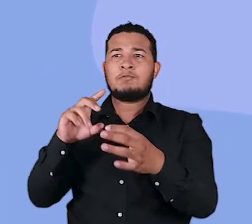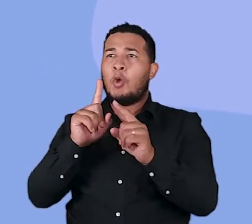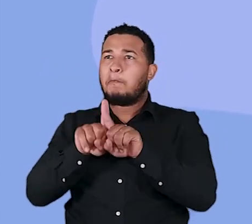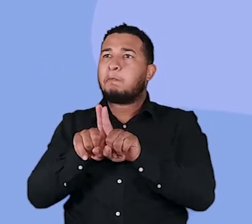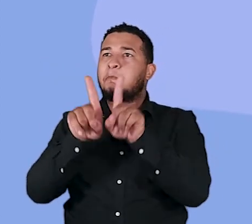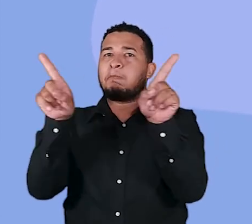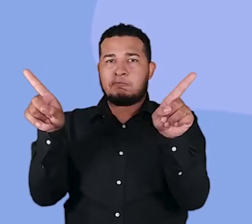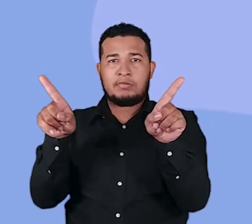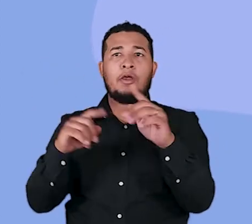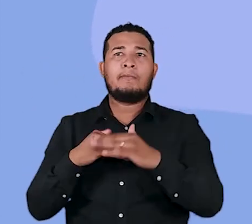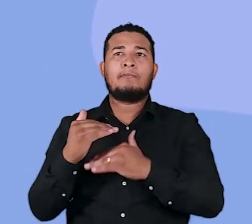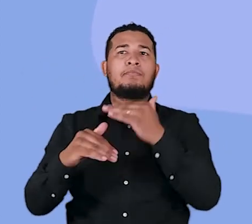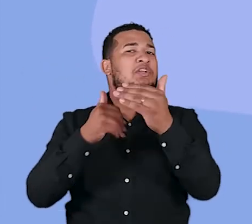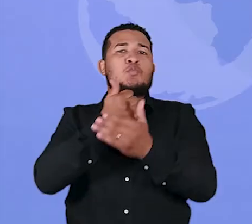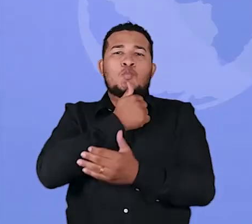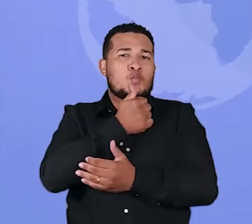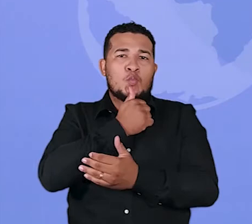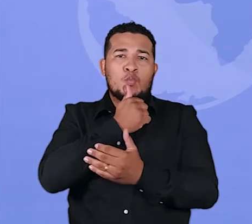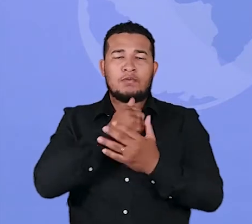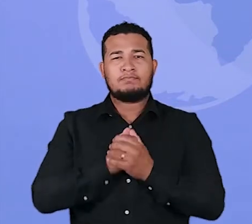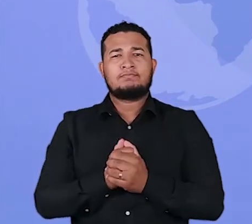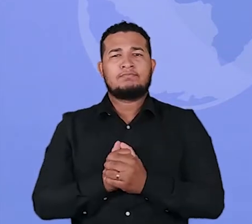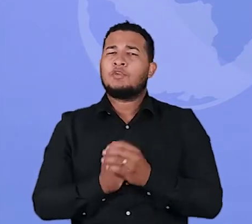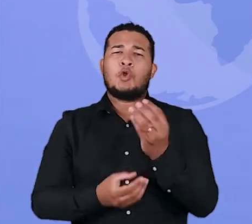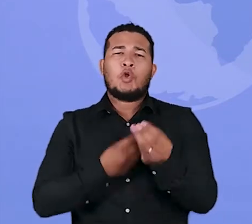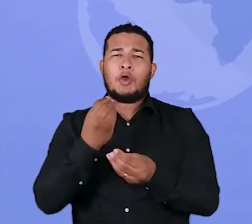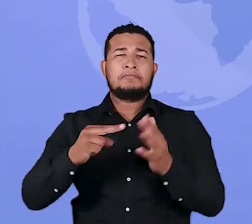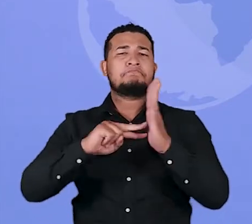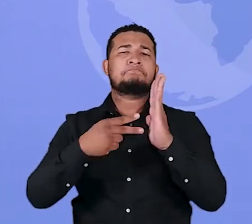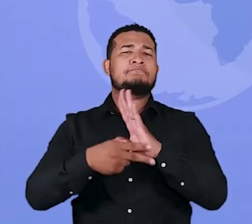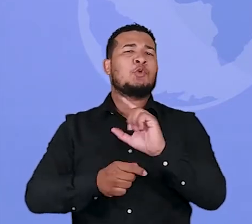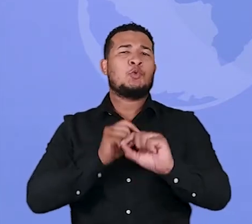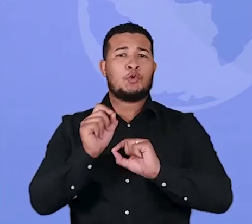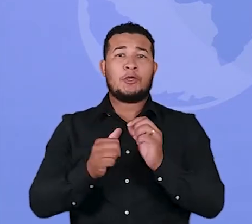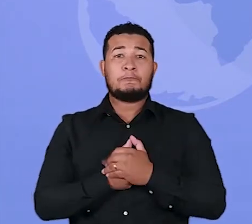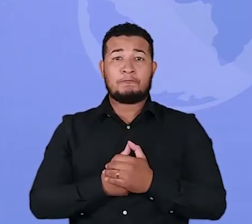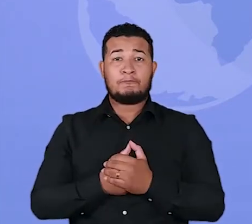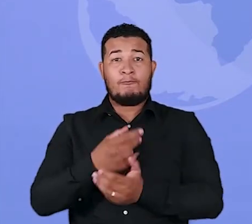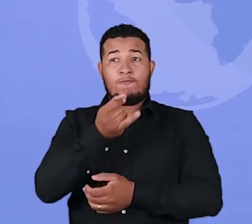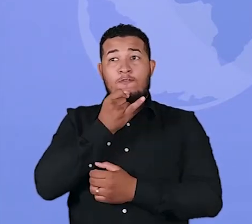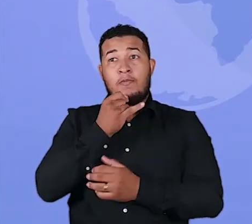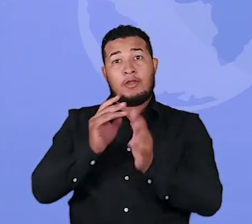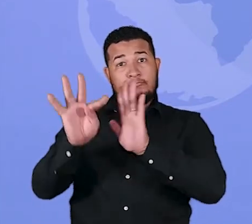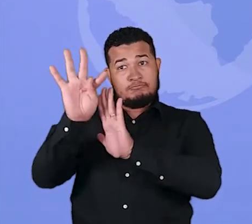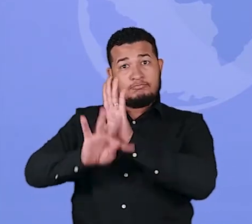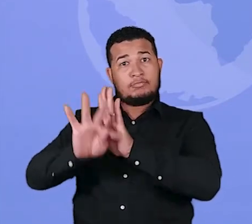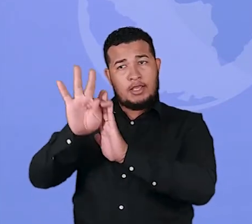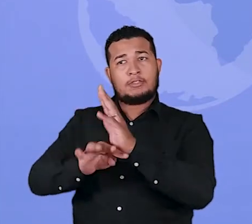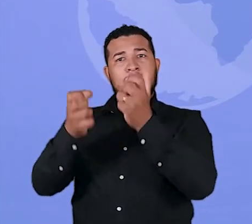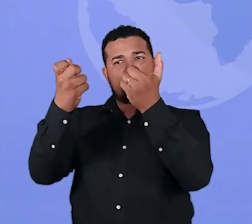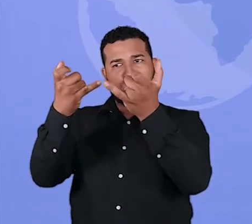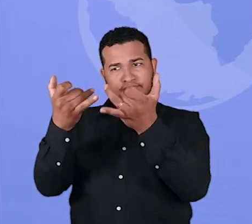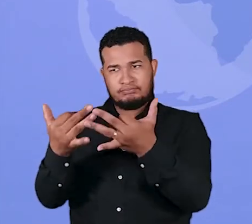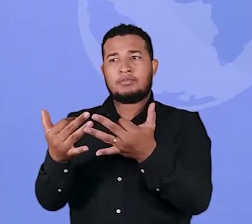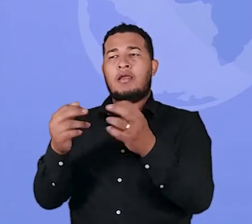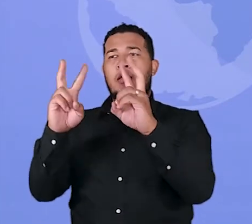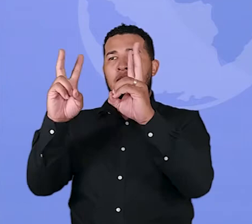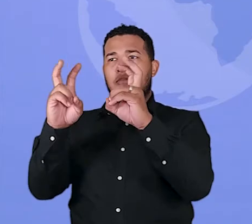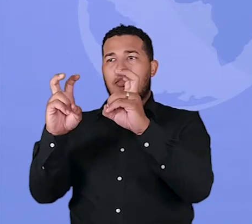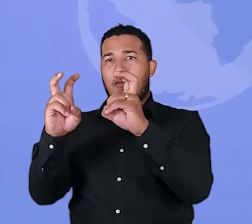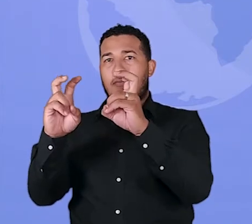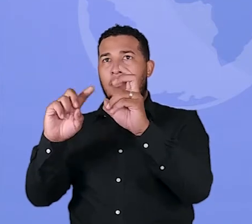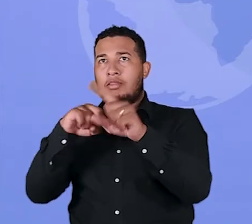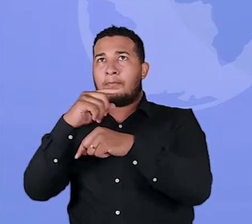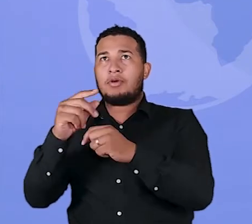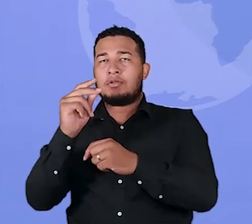lógica e gradual. Então vamos simplificar isso aí. Quando você pega um texto, começa a falar de uma coisa, de repente vai para